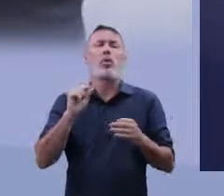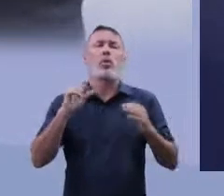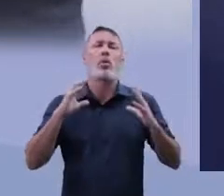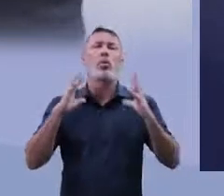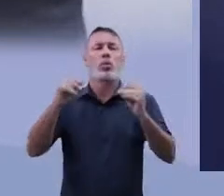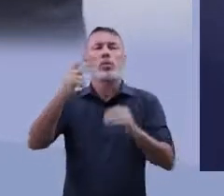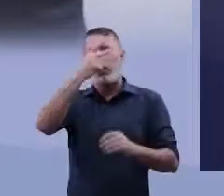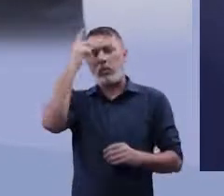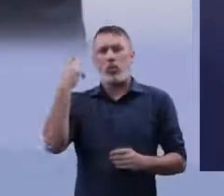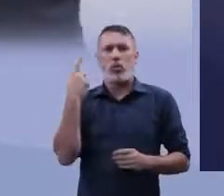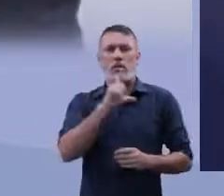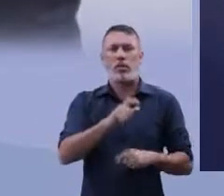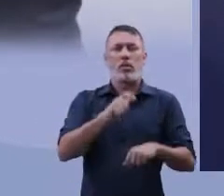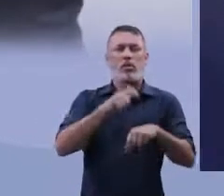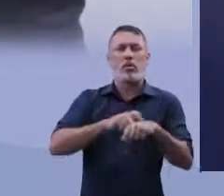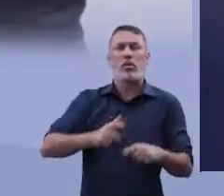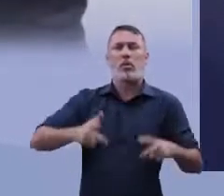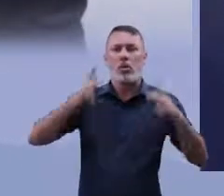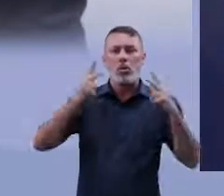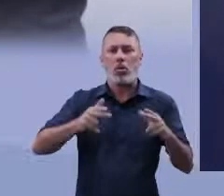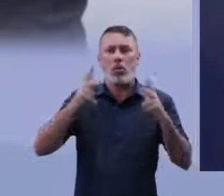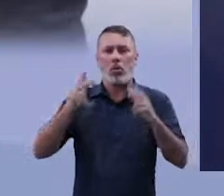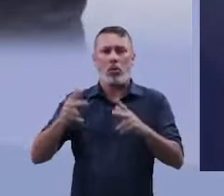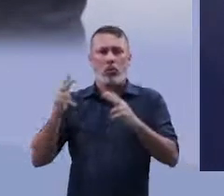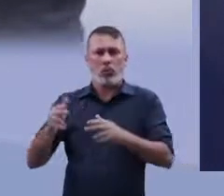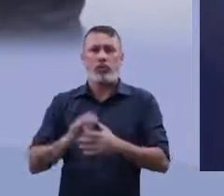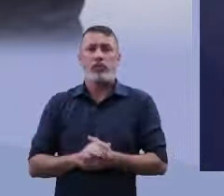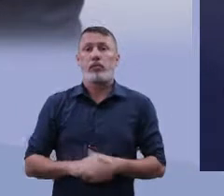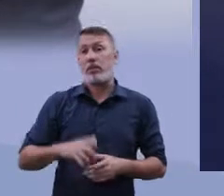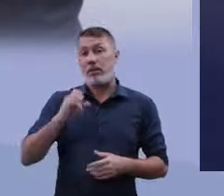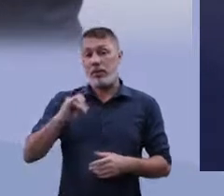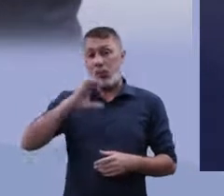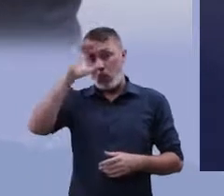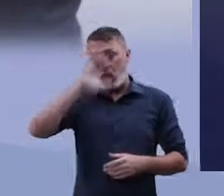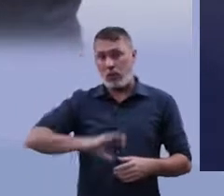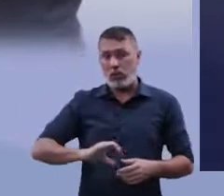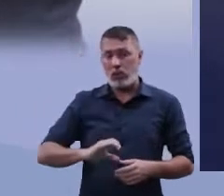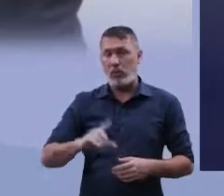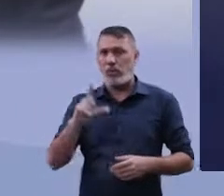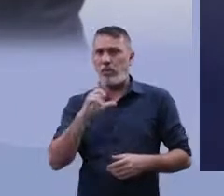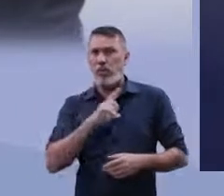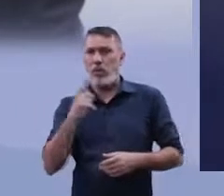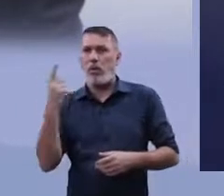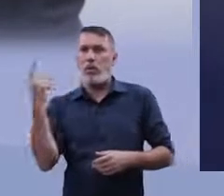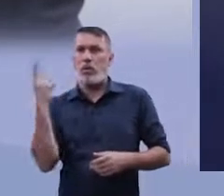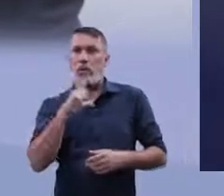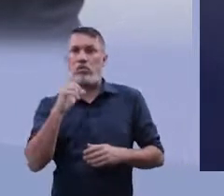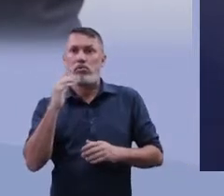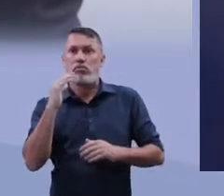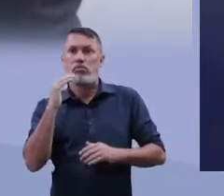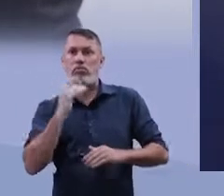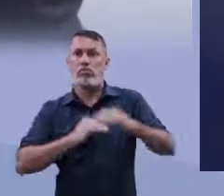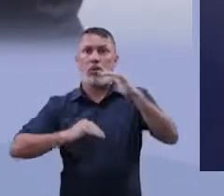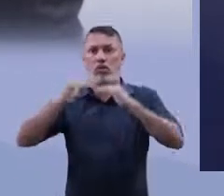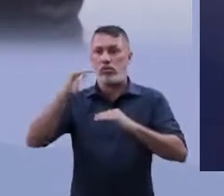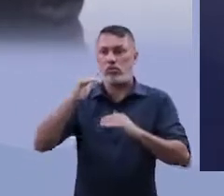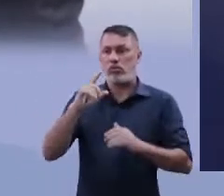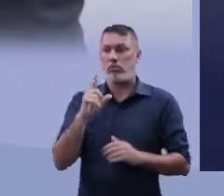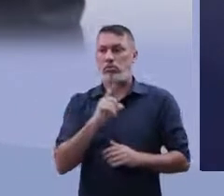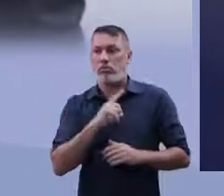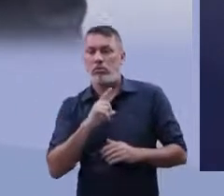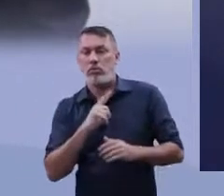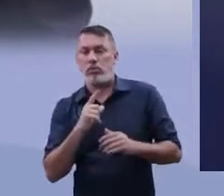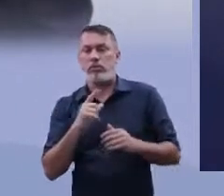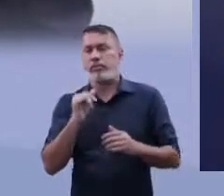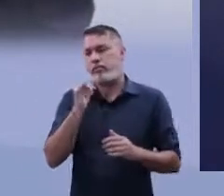todas as pessoas simultaneamente. Se esse comportamento puder ser feito, elevar ao máximo, né? Nós estamos